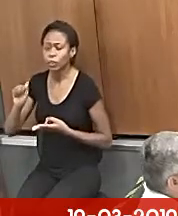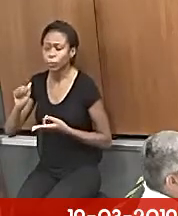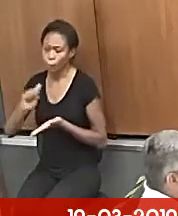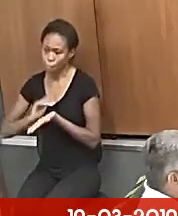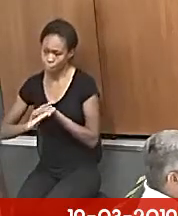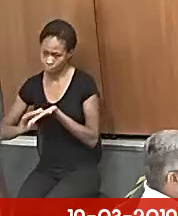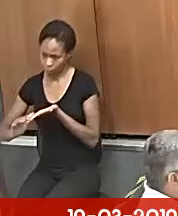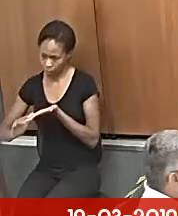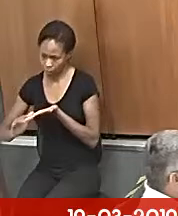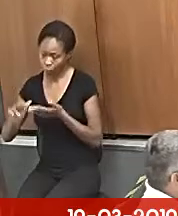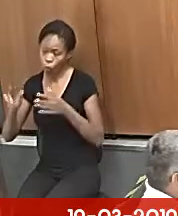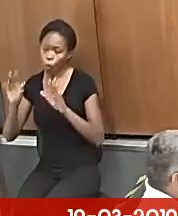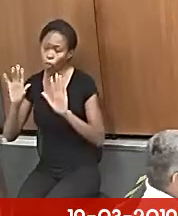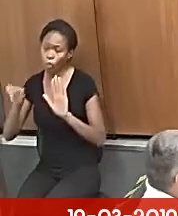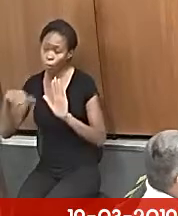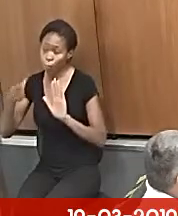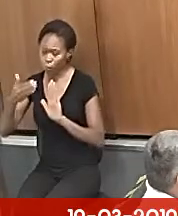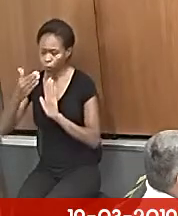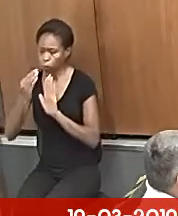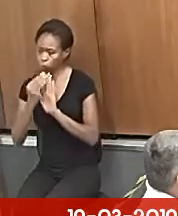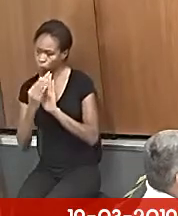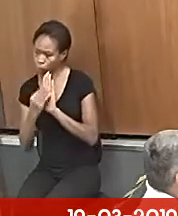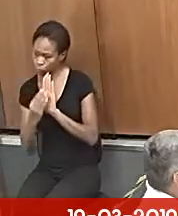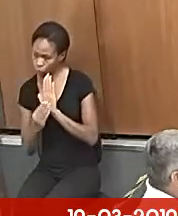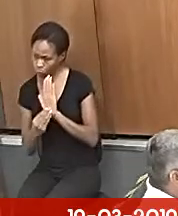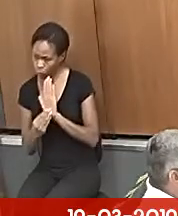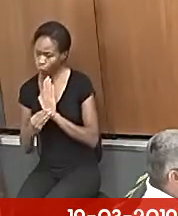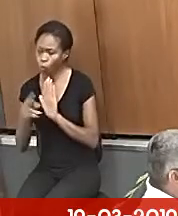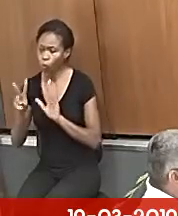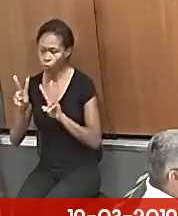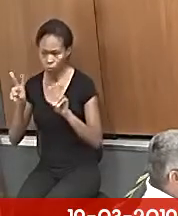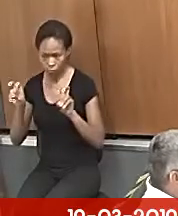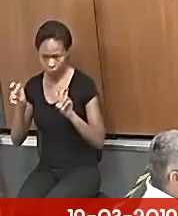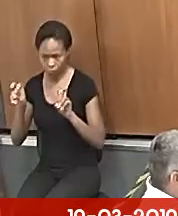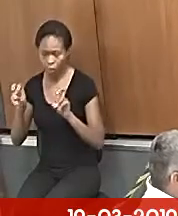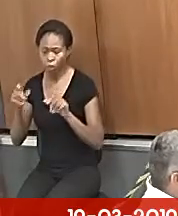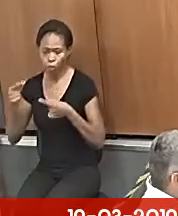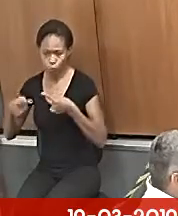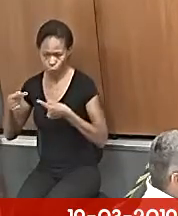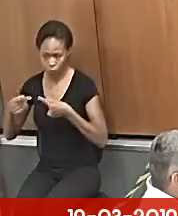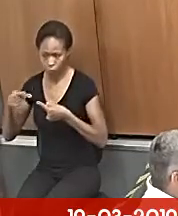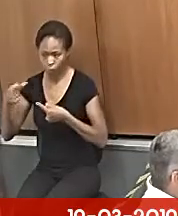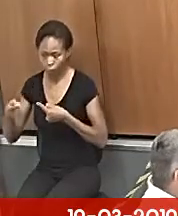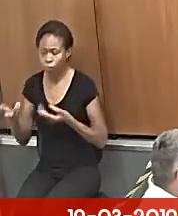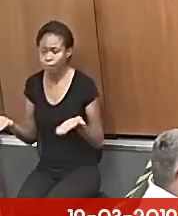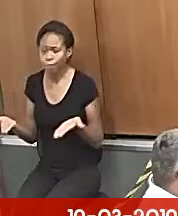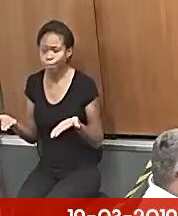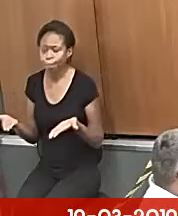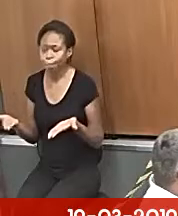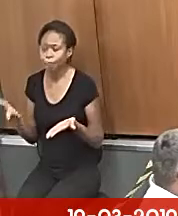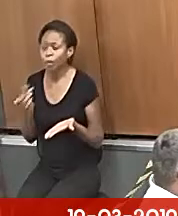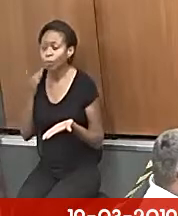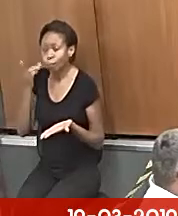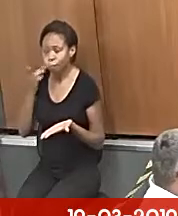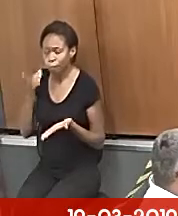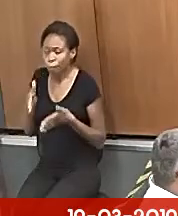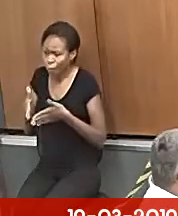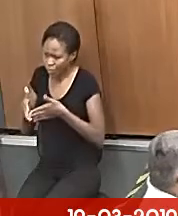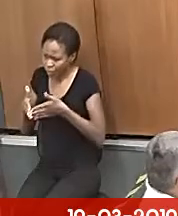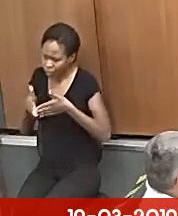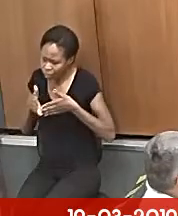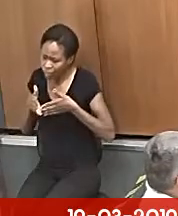o pleito eu só vou pedir licença tem uma reunião agora dentro também de